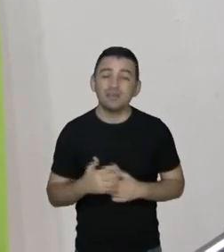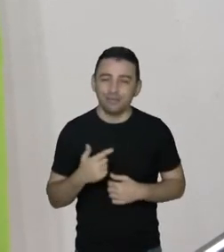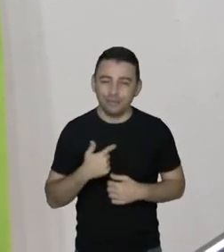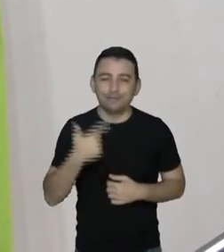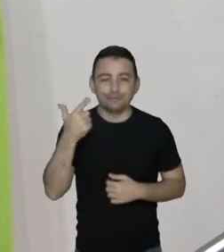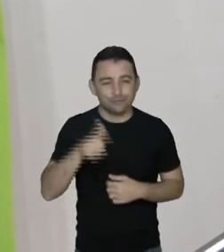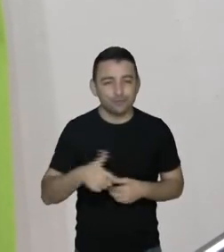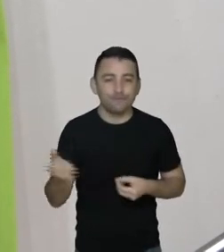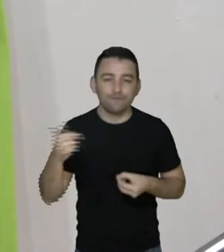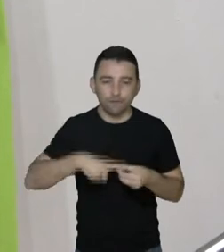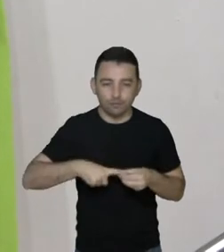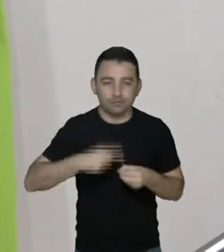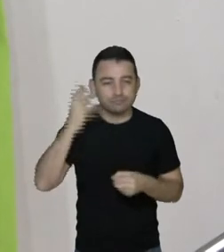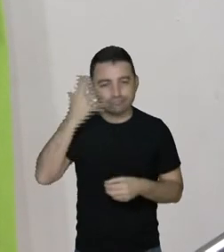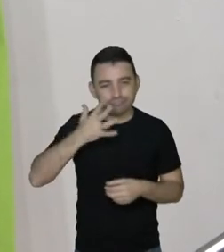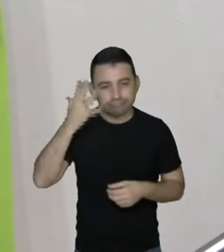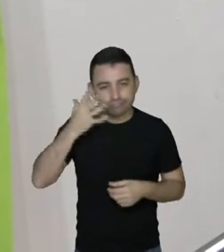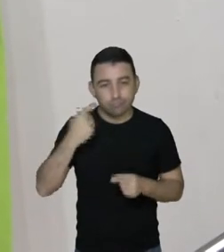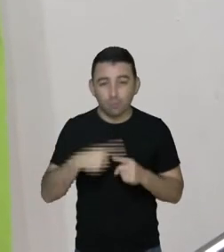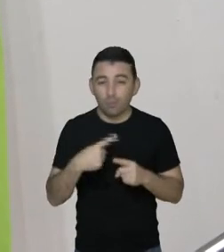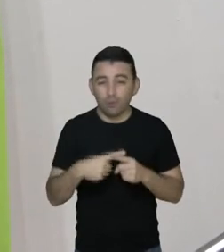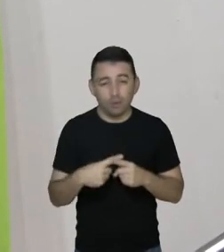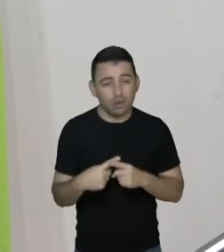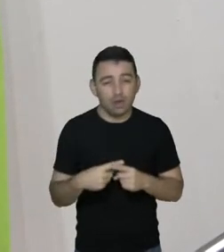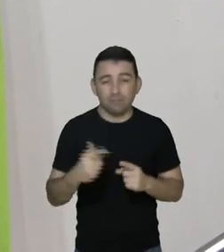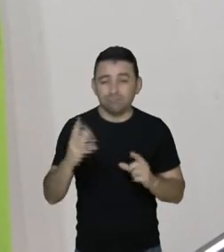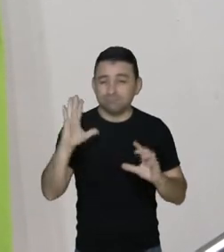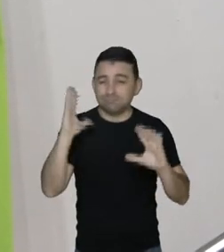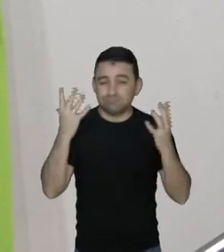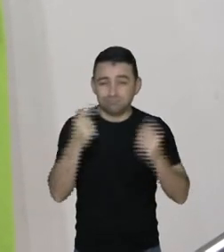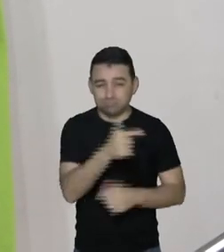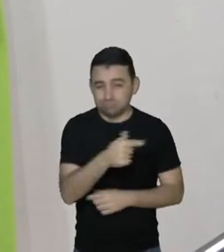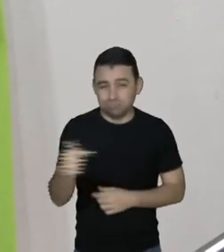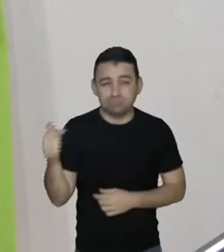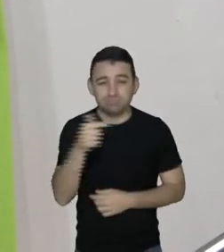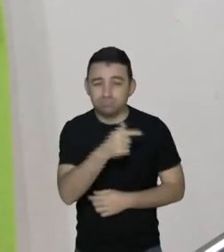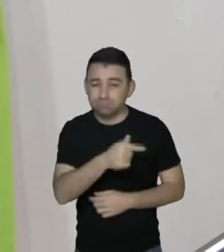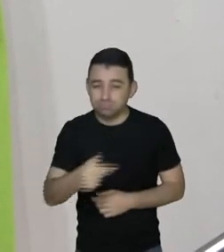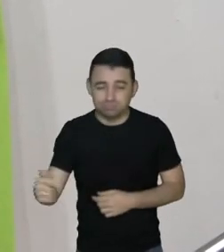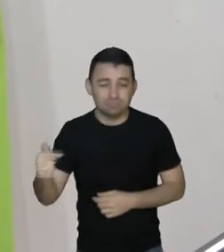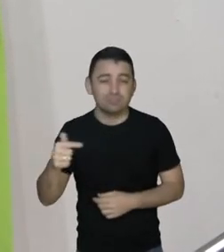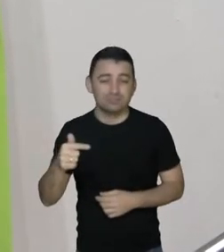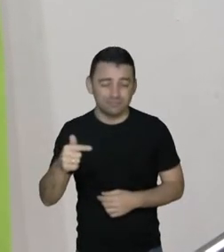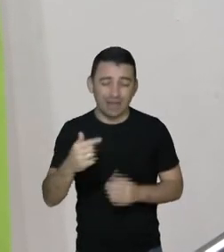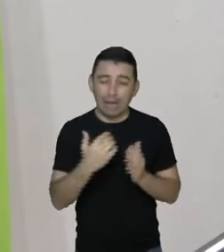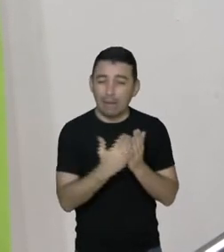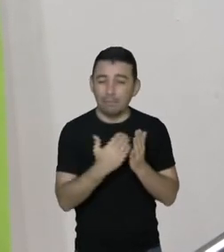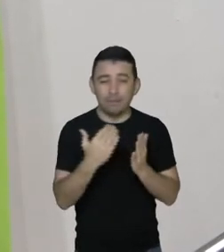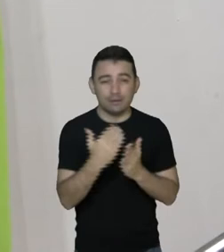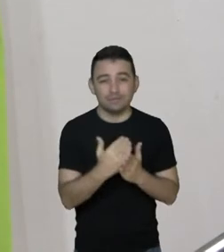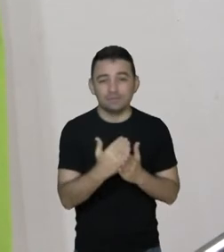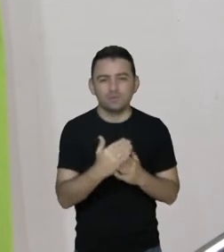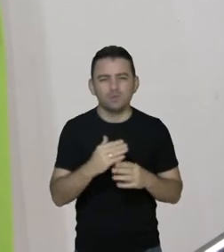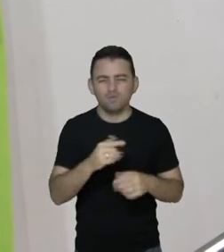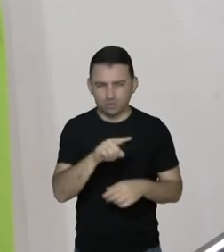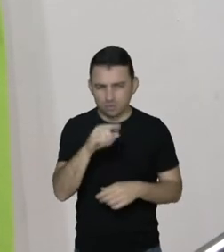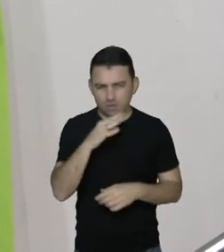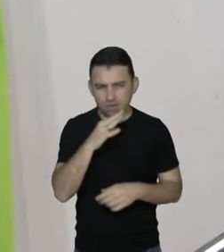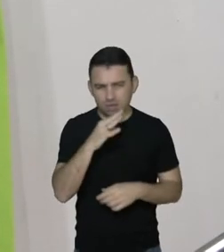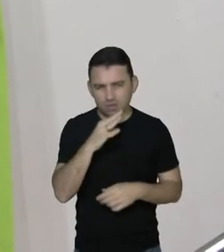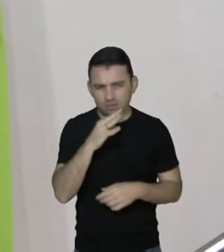para a tribuna, porque o acúmulo de episódios nas últimas duas semanas é gigantesco. Não sei se alguns conhecem ou se lembram, mas